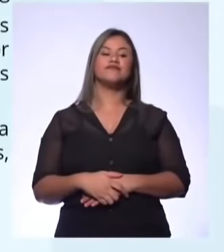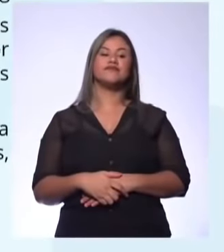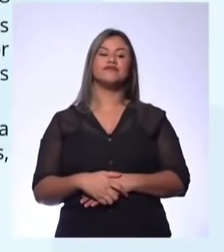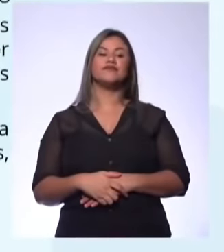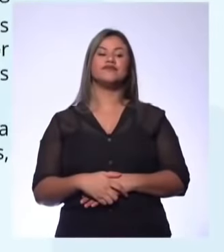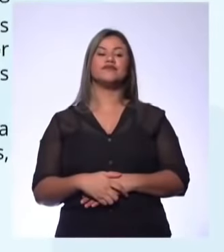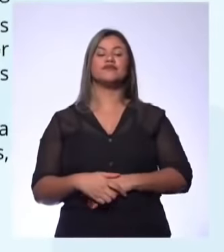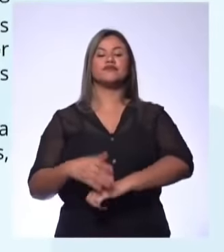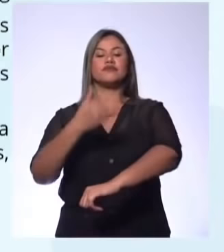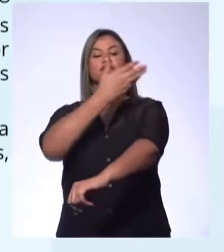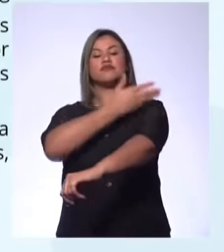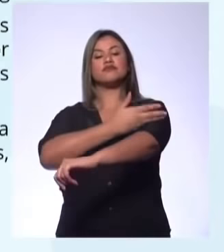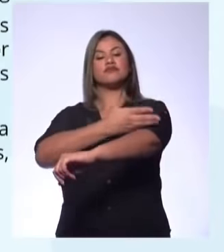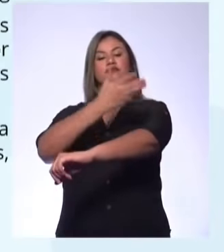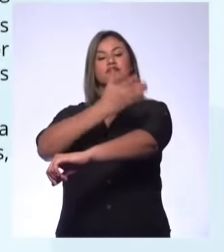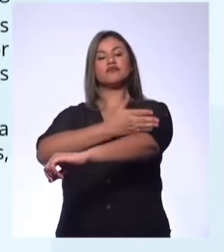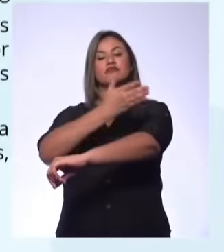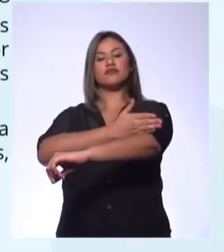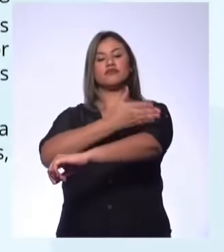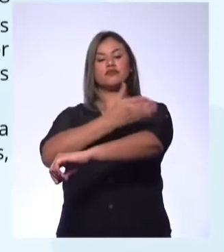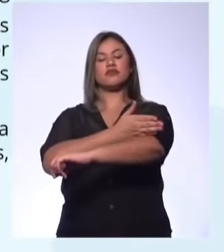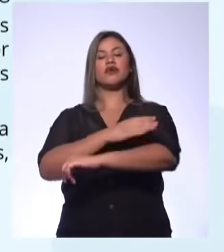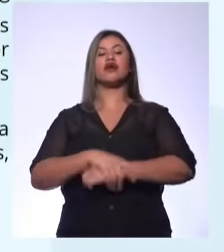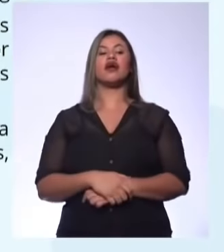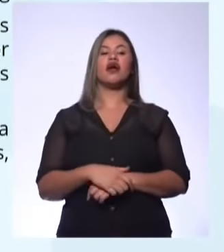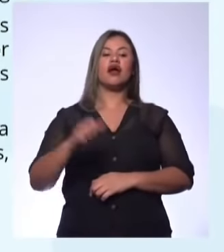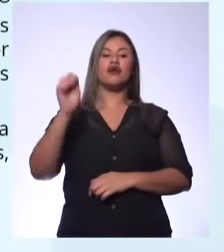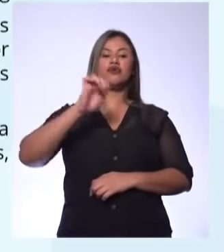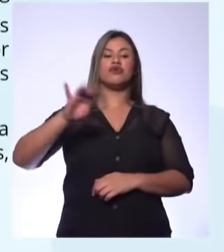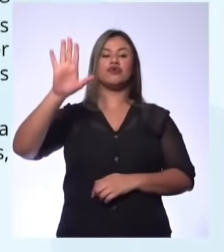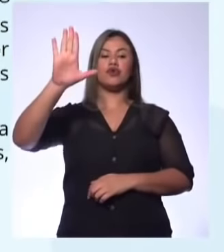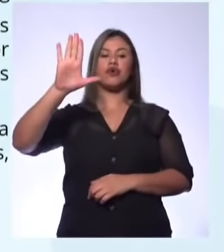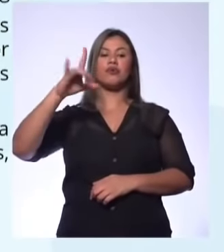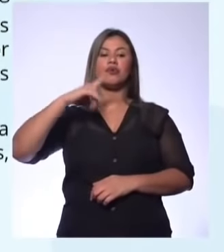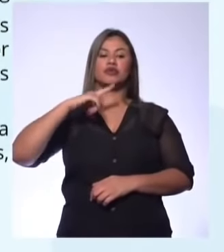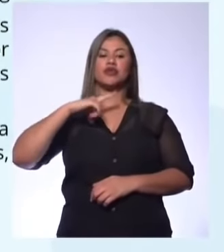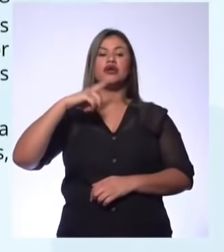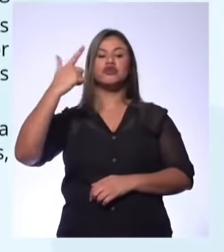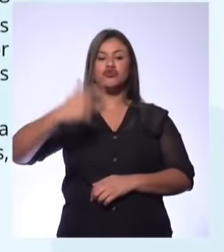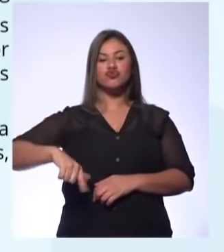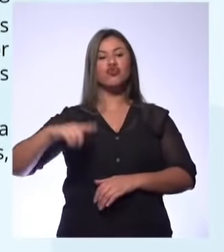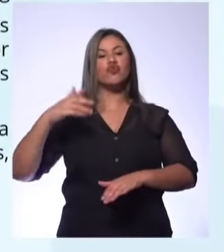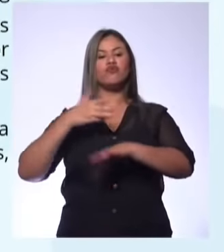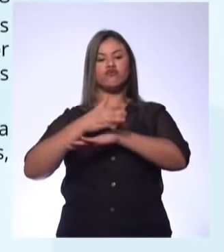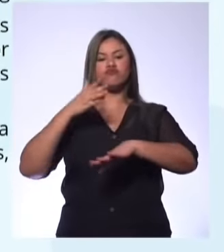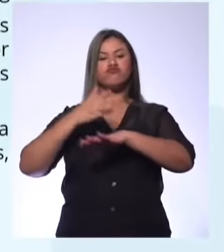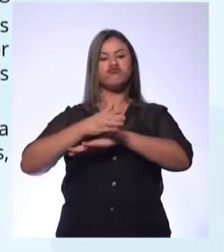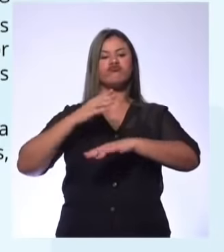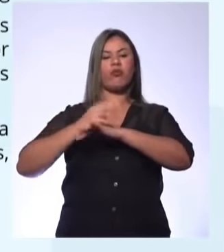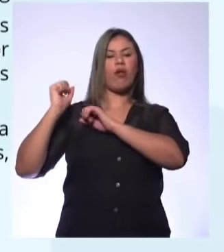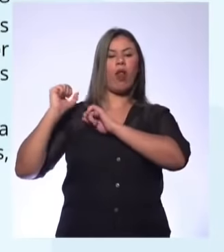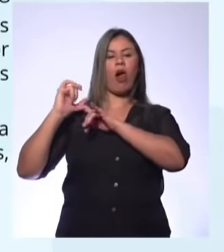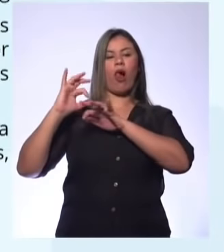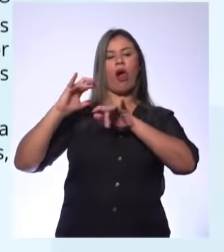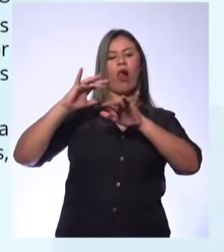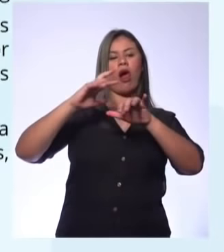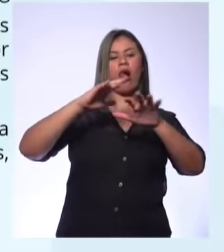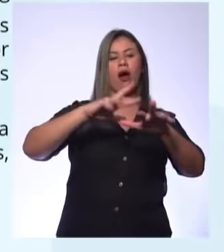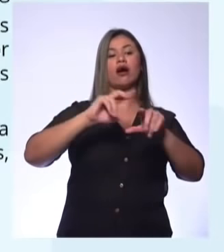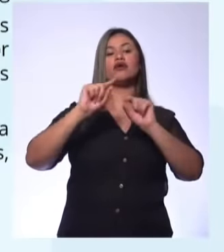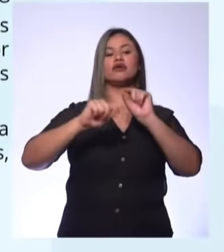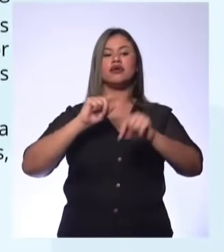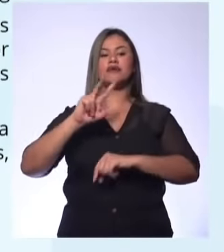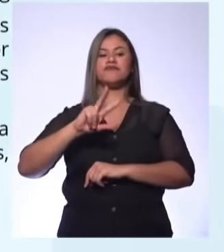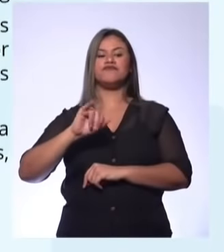Idade Média, a Europa ainda passaria por uma segunda onda de invasões, provocada pelos vikings,